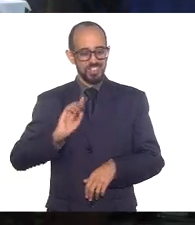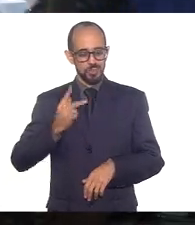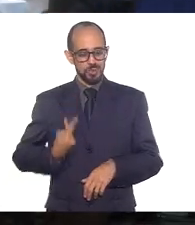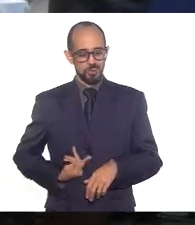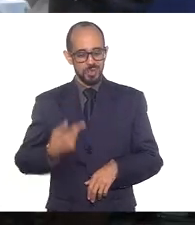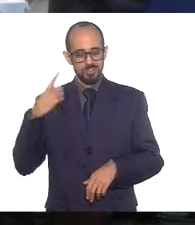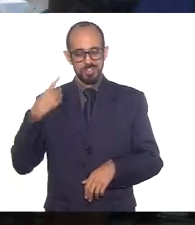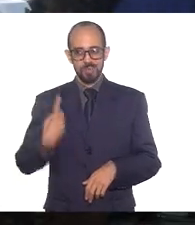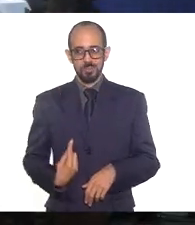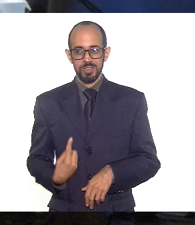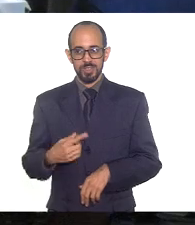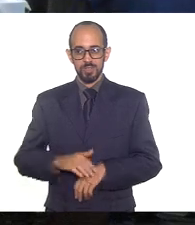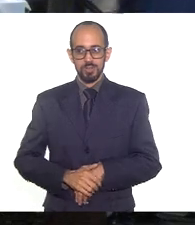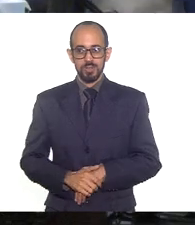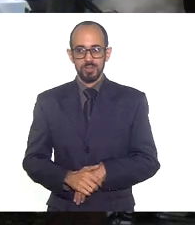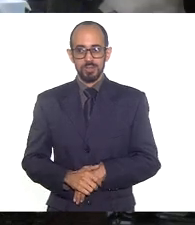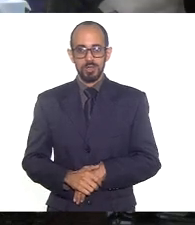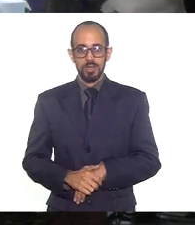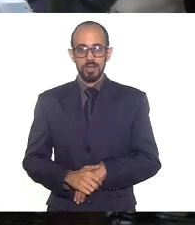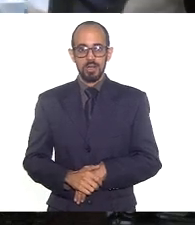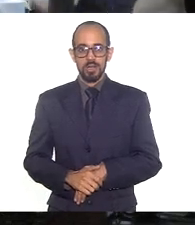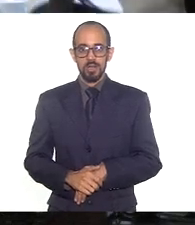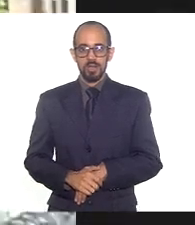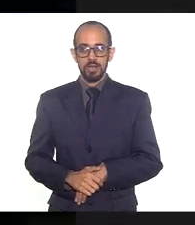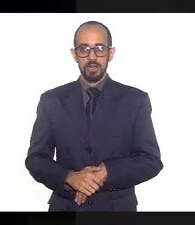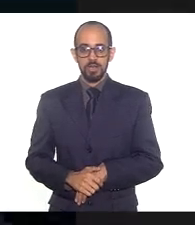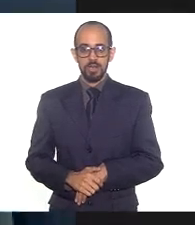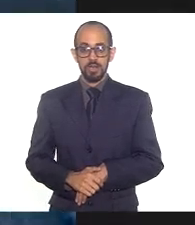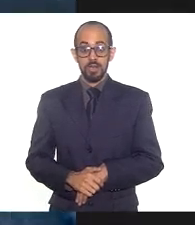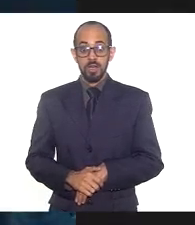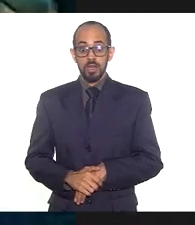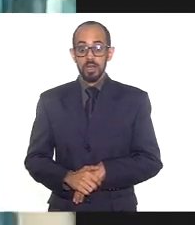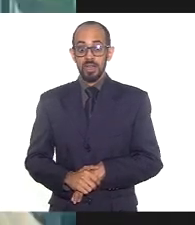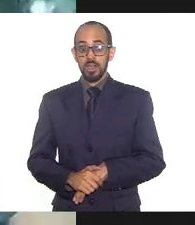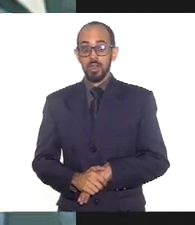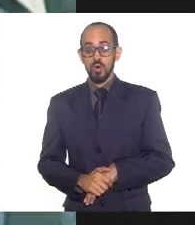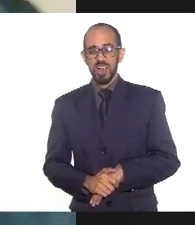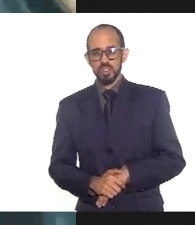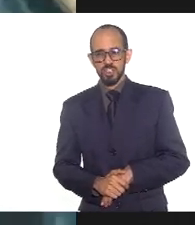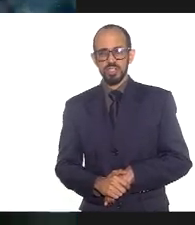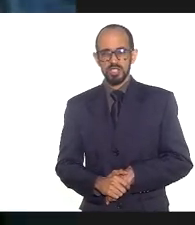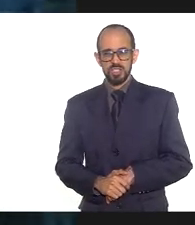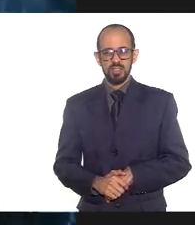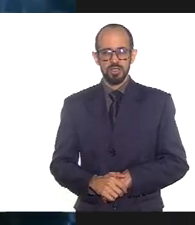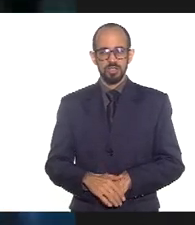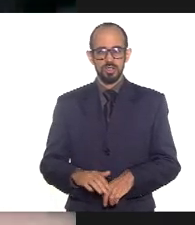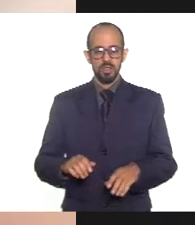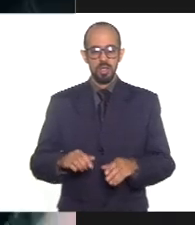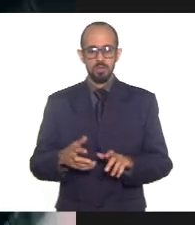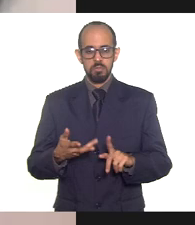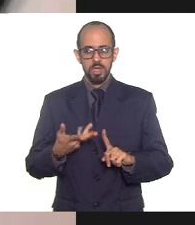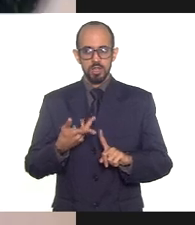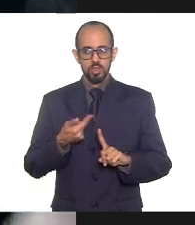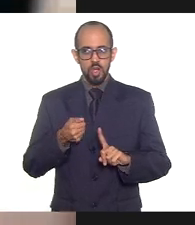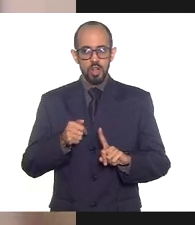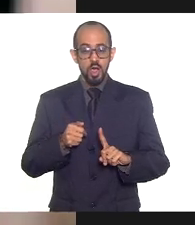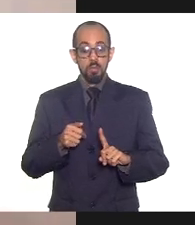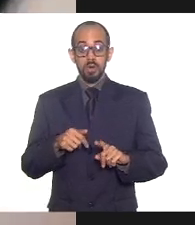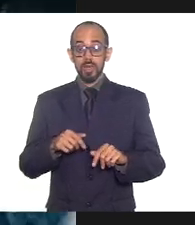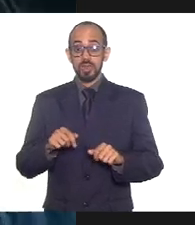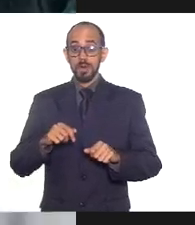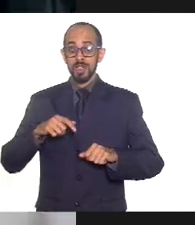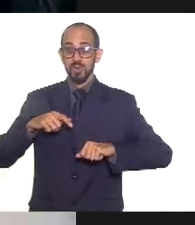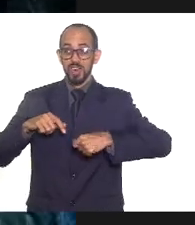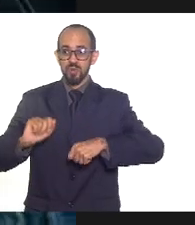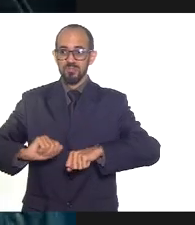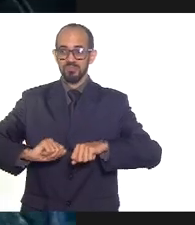Tang Monteiro o seu presidente ou projeto é meritório tem a maioria das emendas no sentido